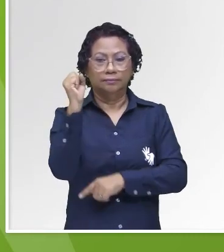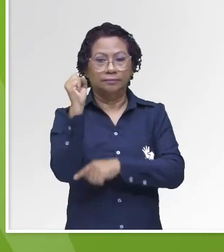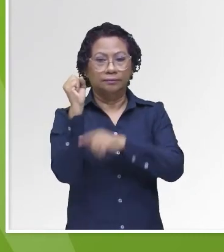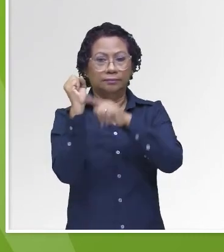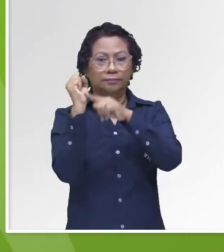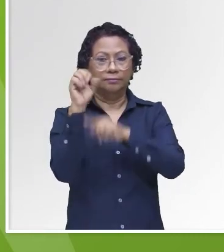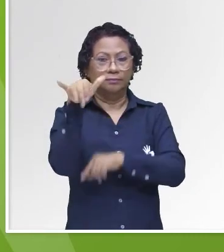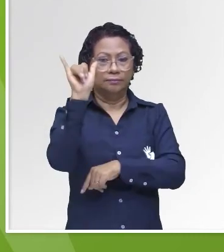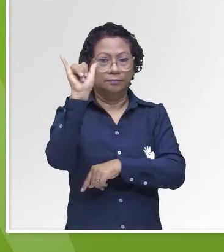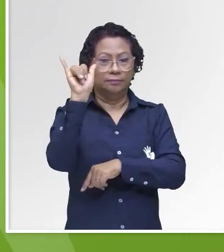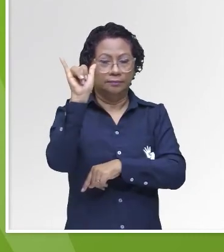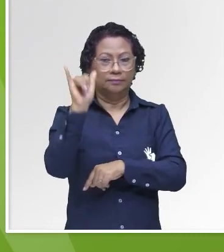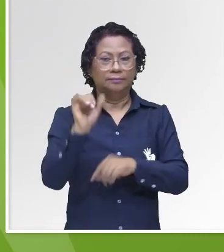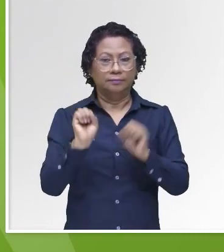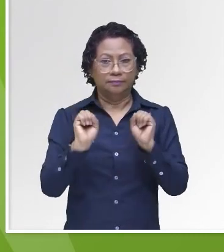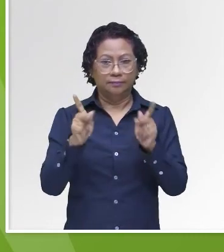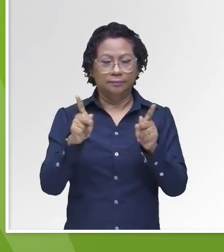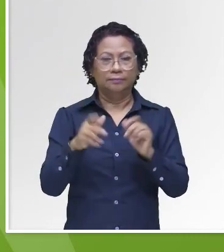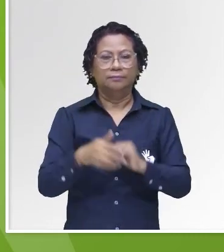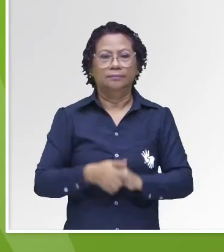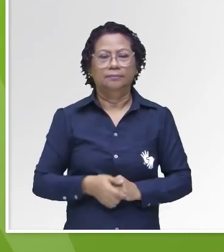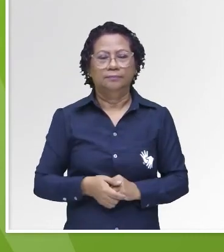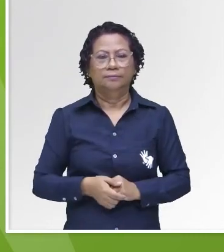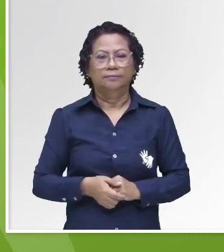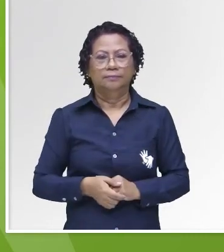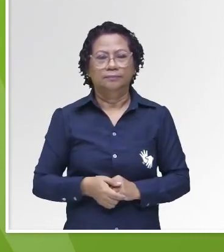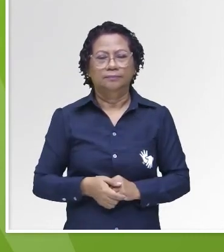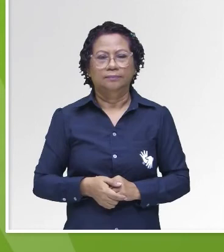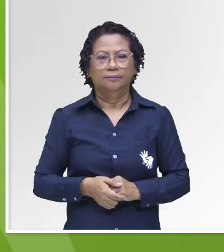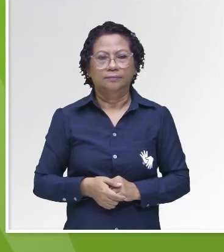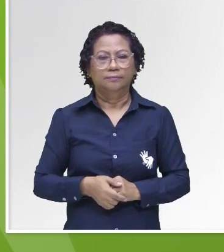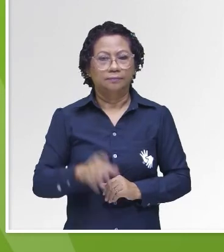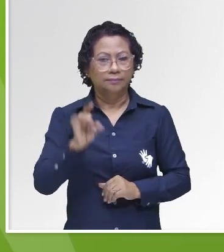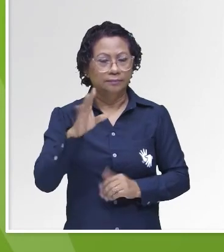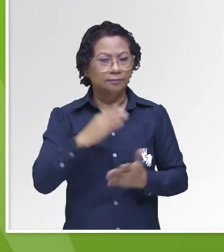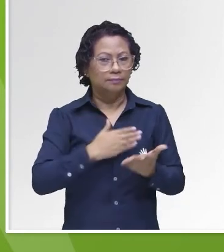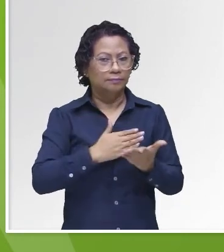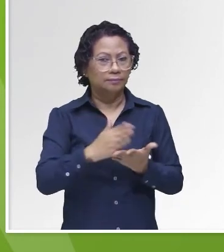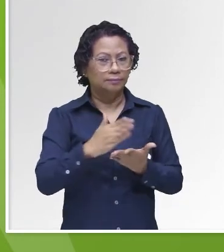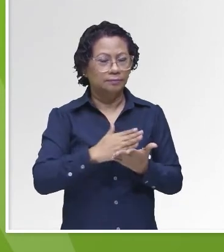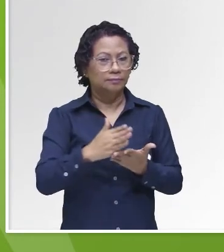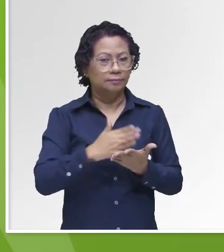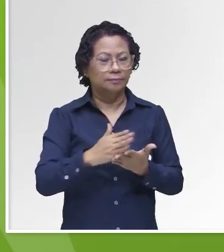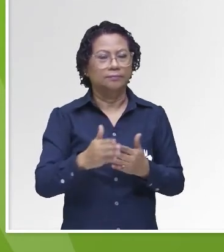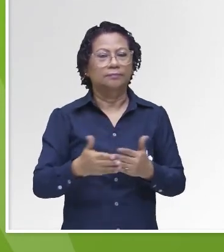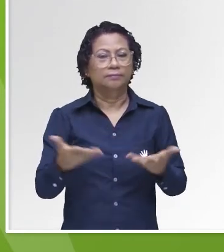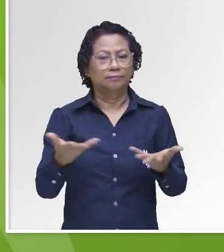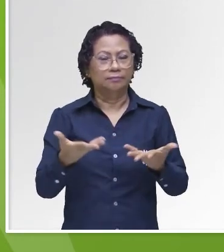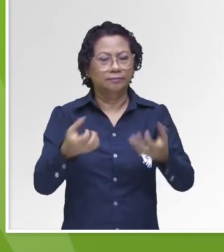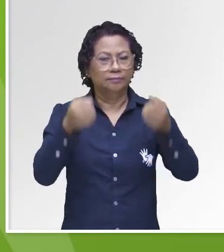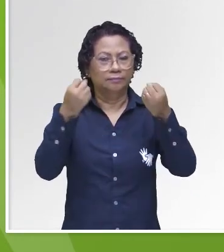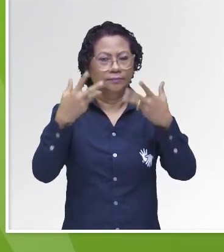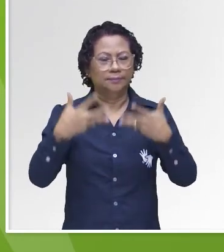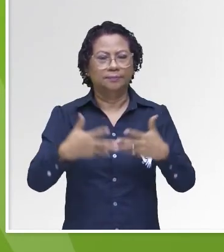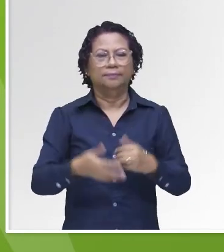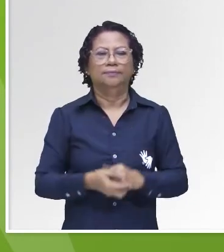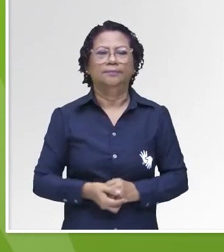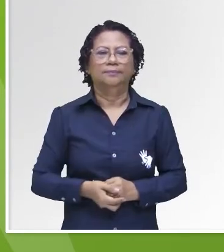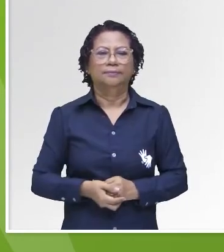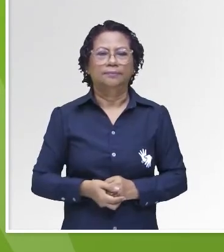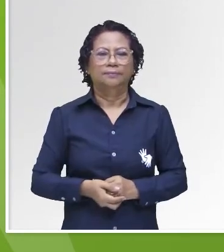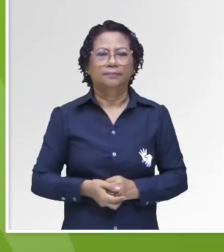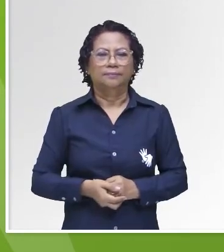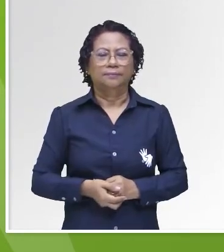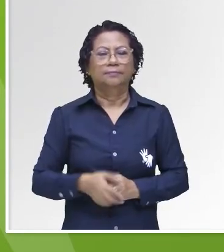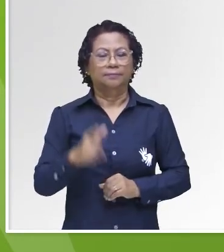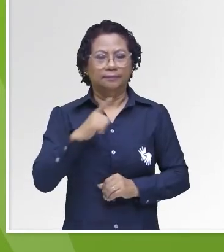uniformemente variado. Beleza? Vamos para a próxima cartela, que isso é só o início do lançamento oblíquo. Bom, na próxima cartela,